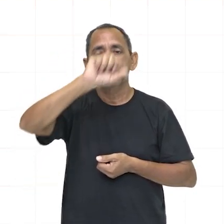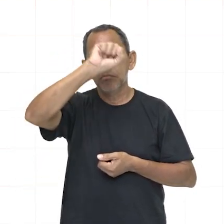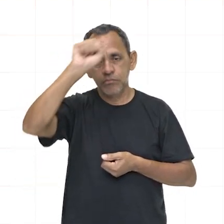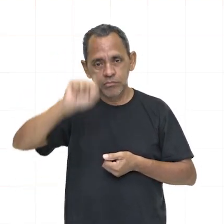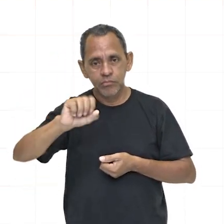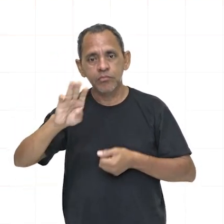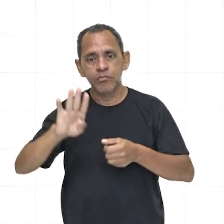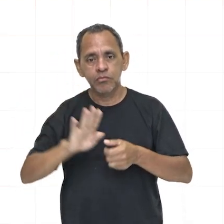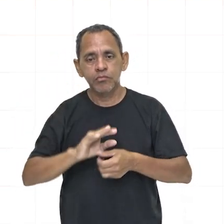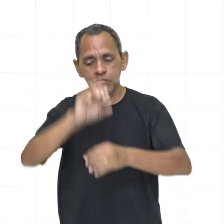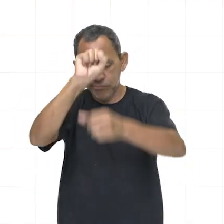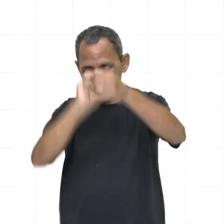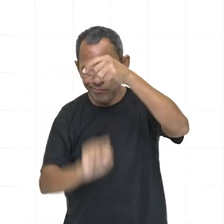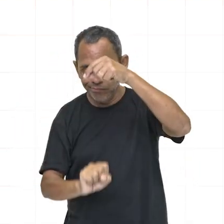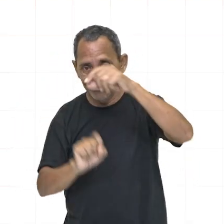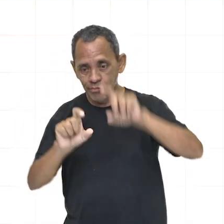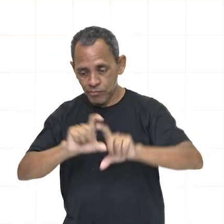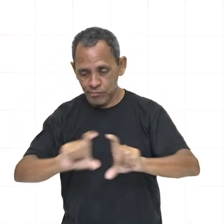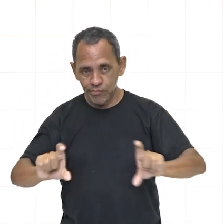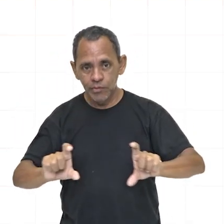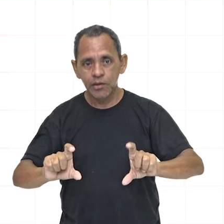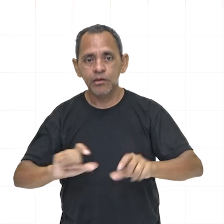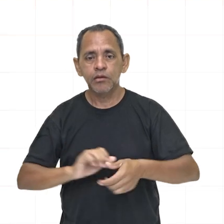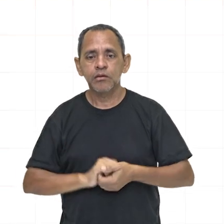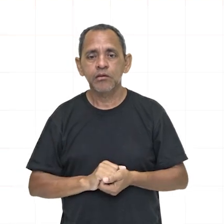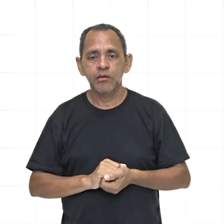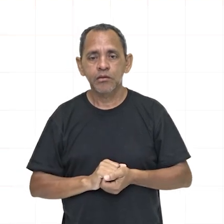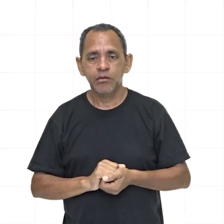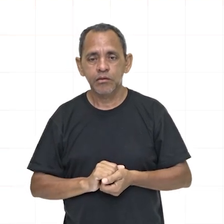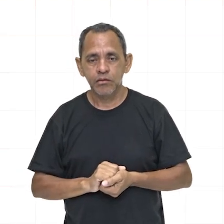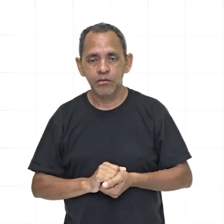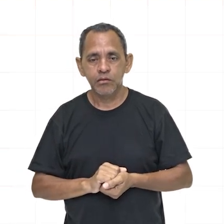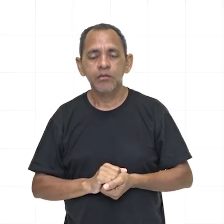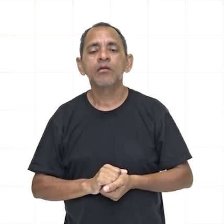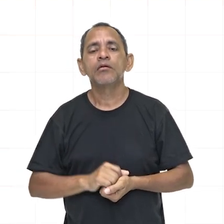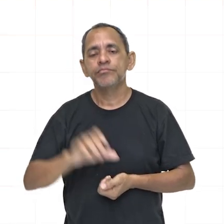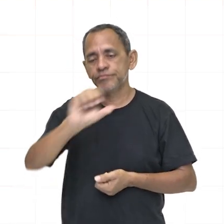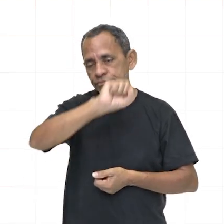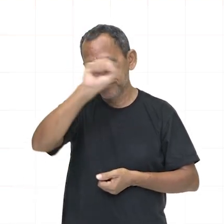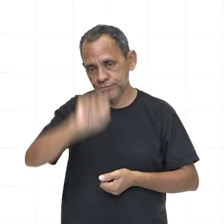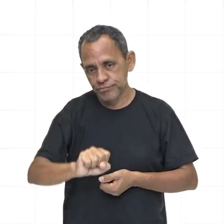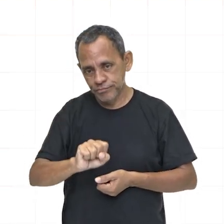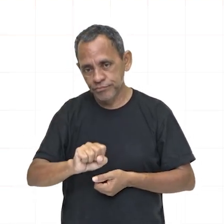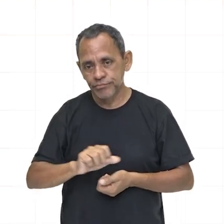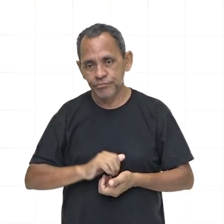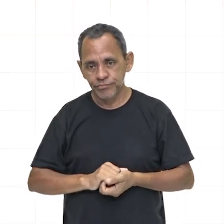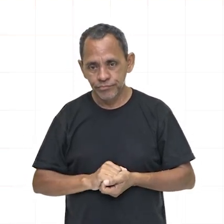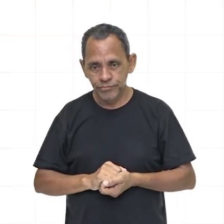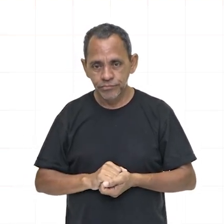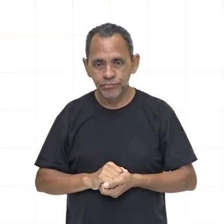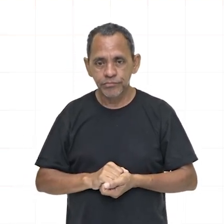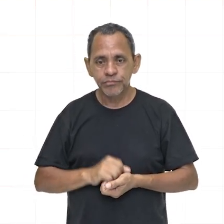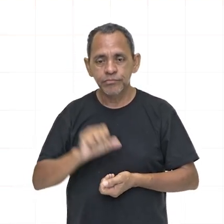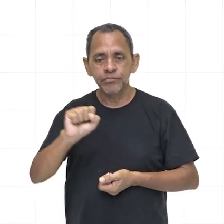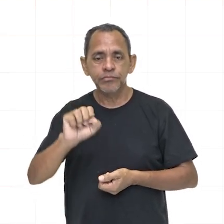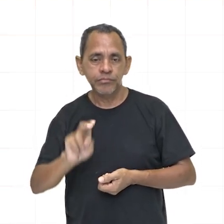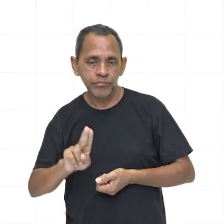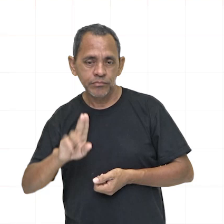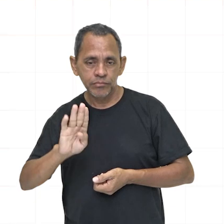Saara, ou seja, abaixo, olhando para o mapa, e é chamada de África subsaariana. Então,